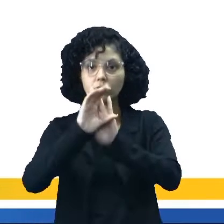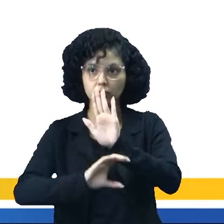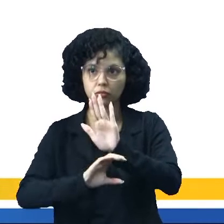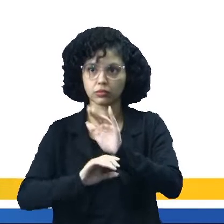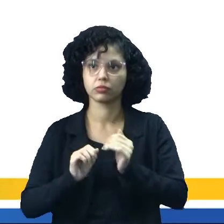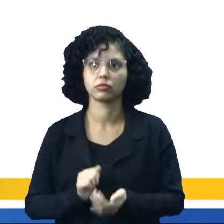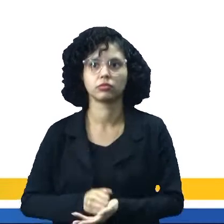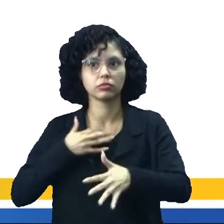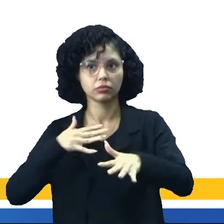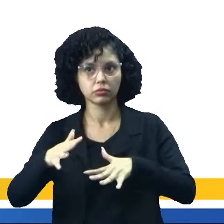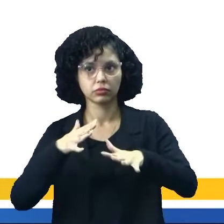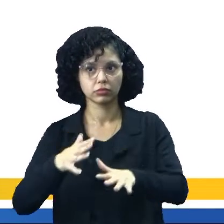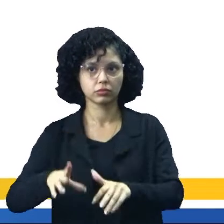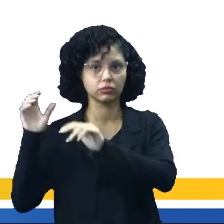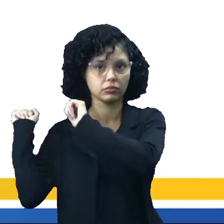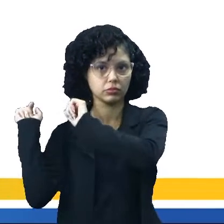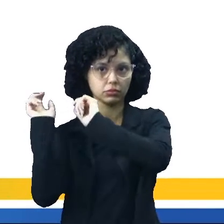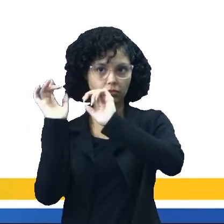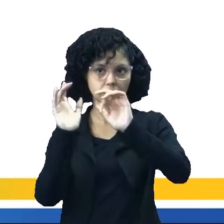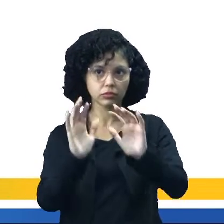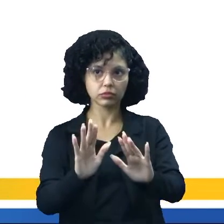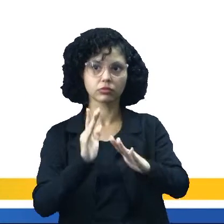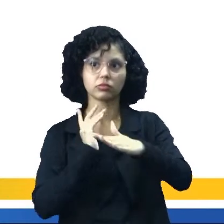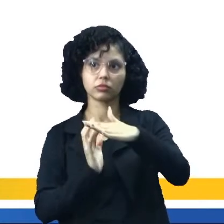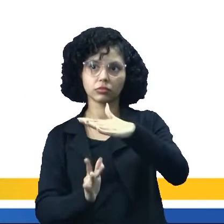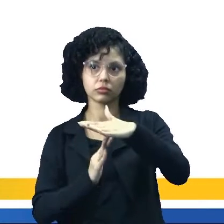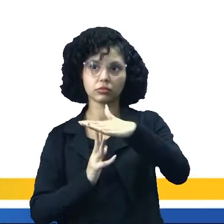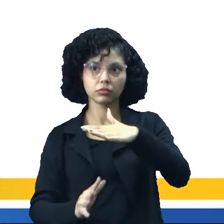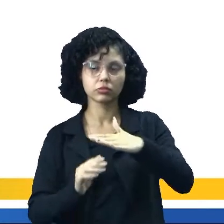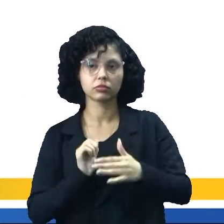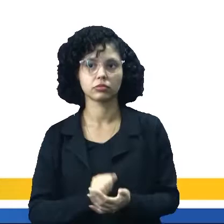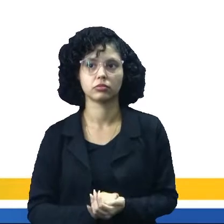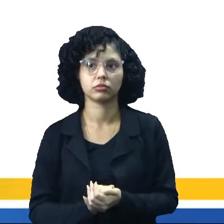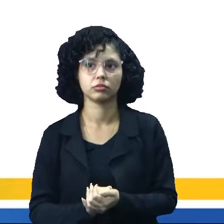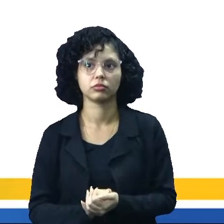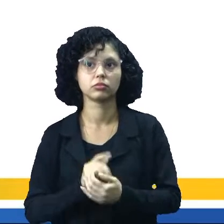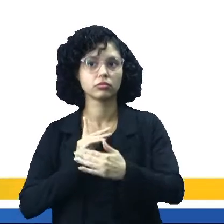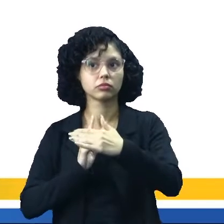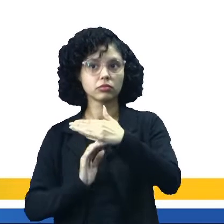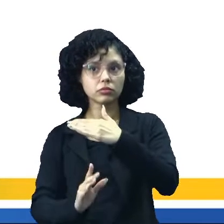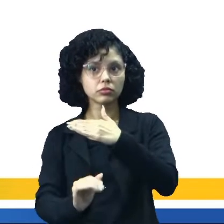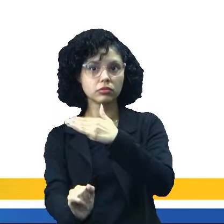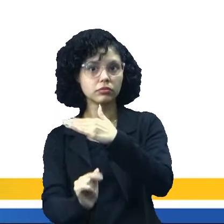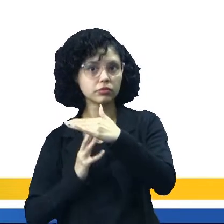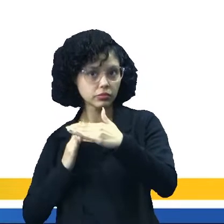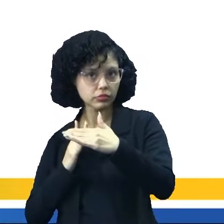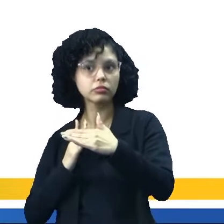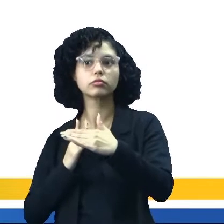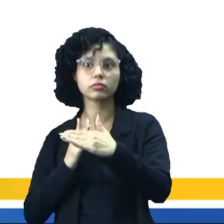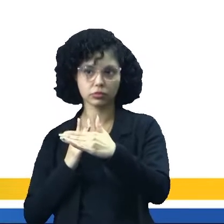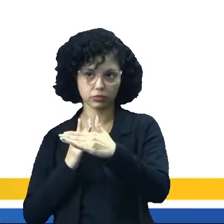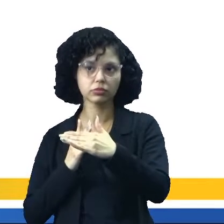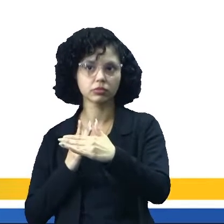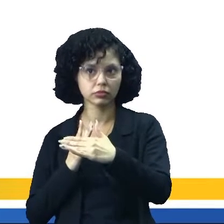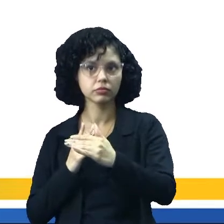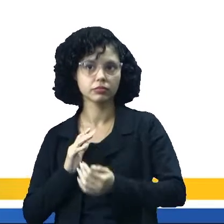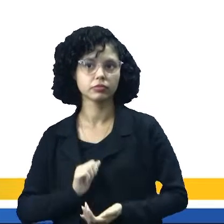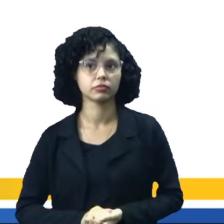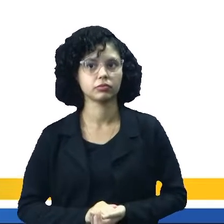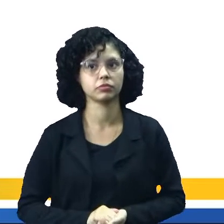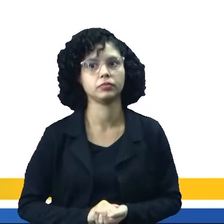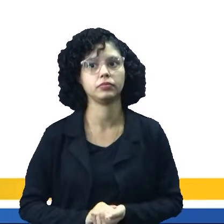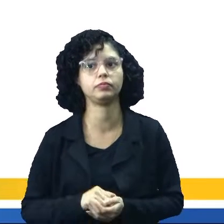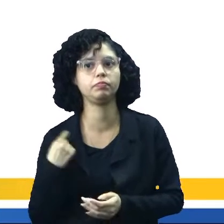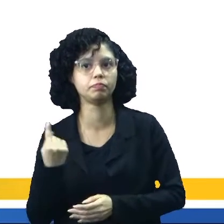Definição: é o movimento, a movimentação de entrada ou imigração ou saída,